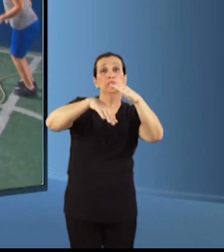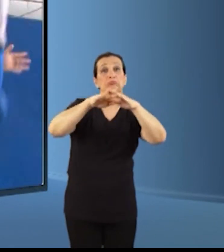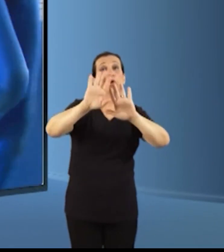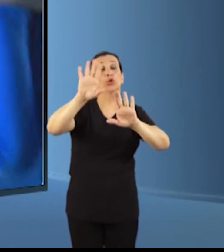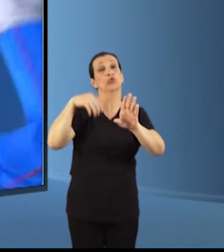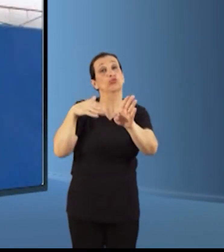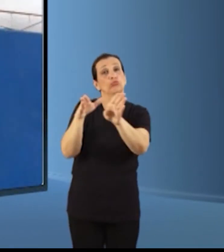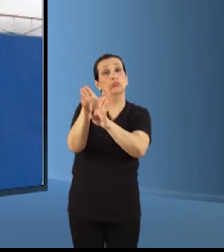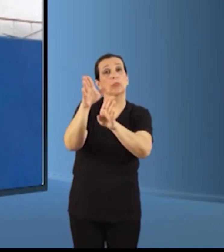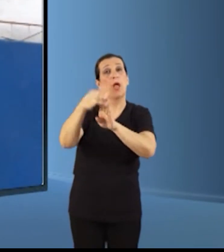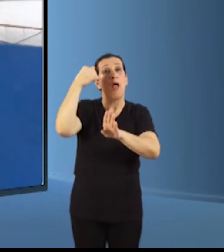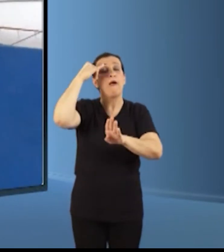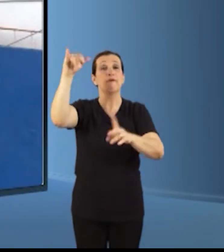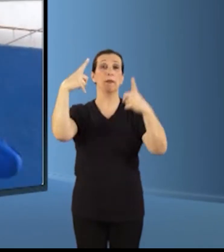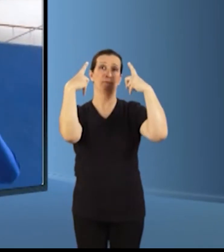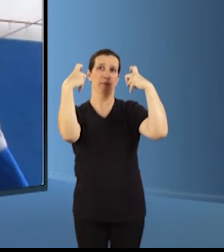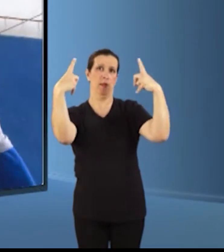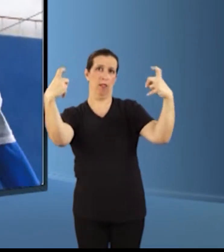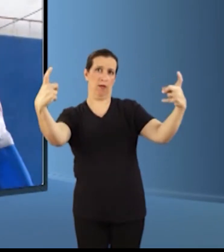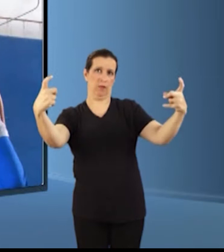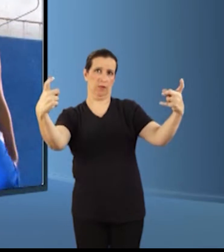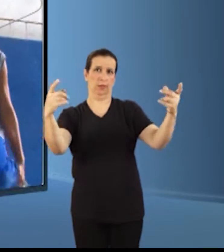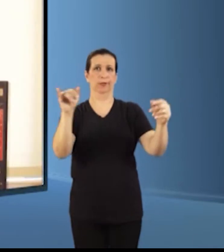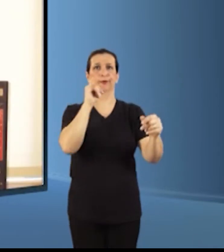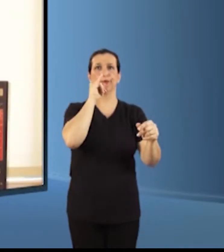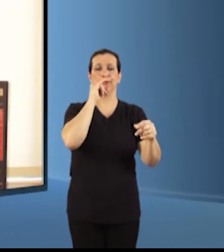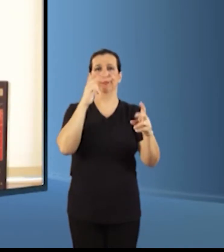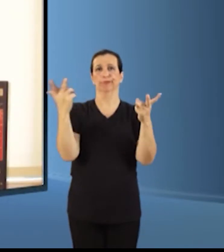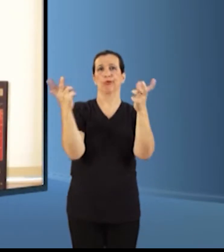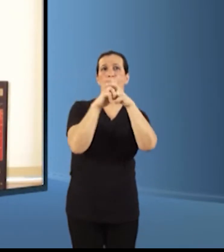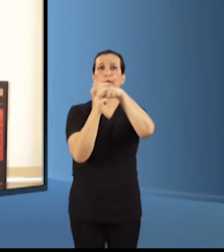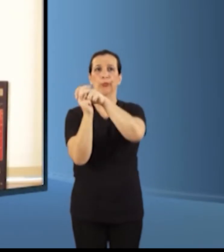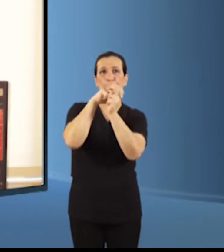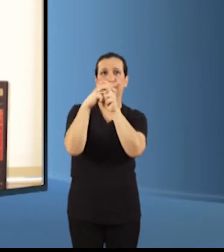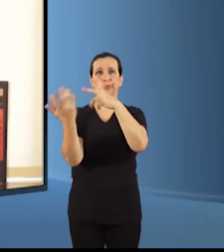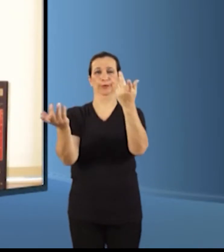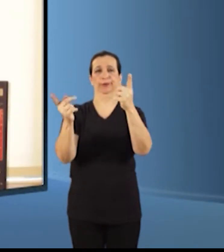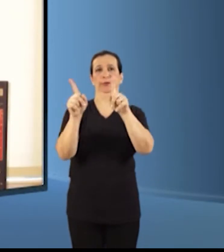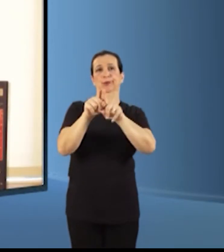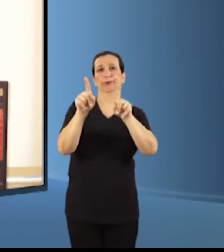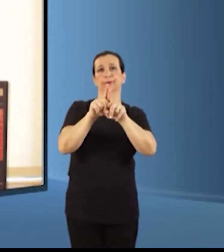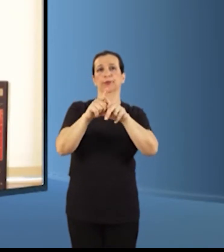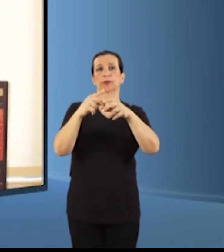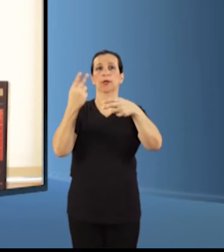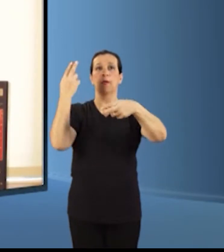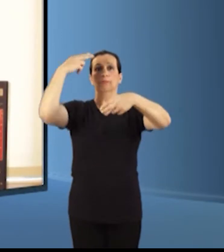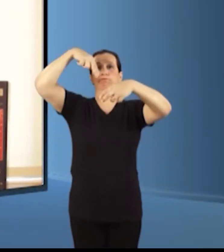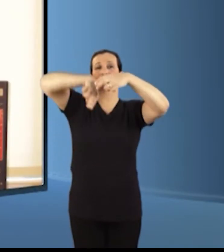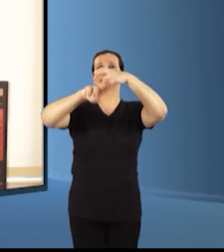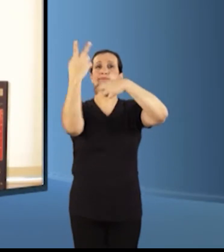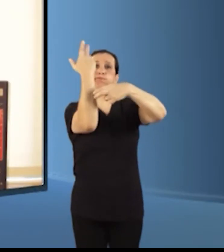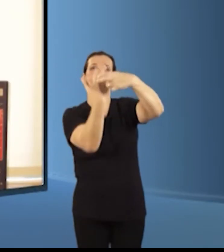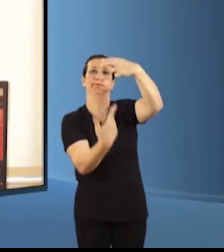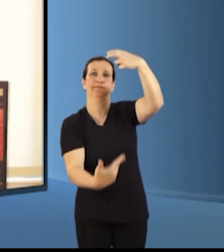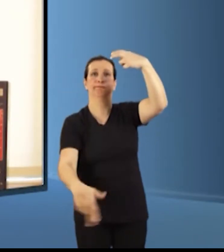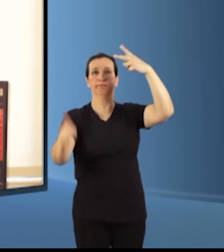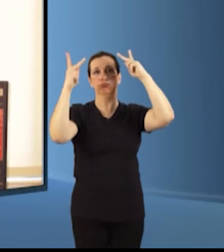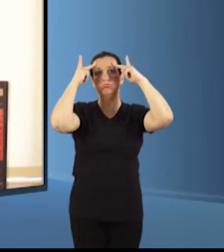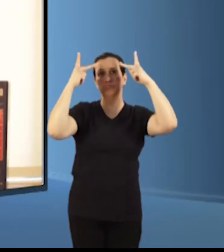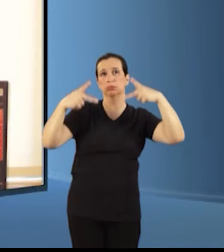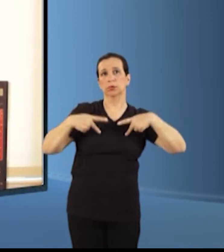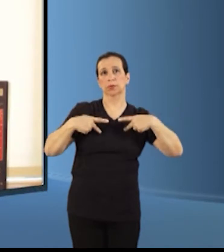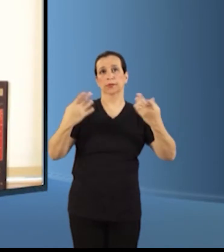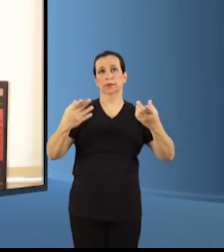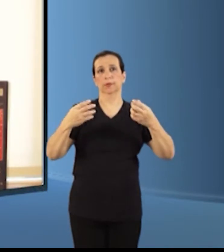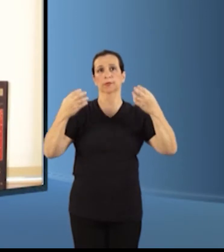só orientamos que ele evite esportes muito violentos, como lutas, né, e os mergulhos autônomos, né,